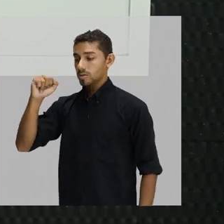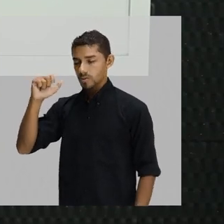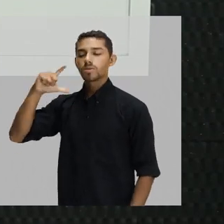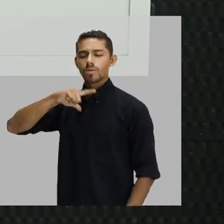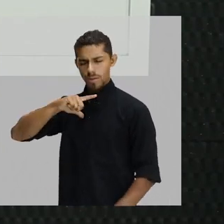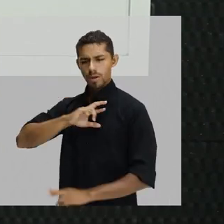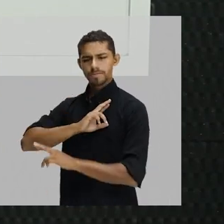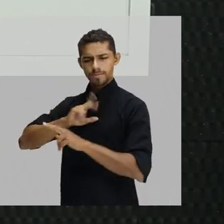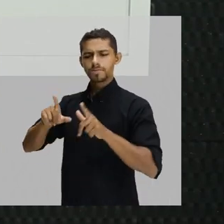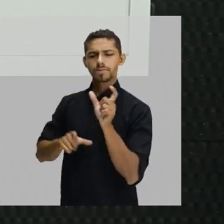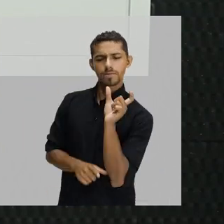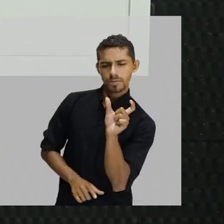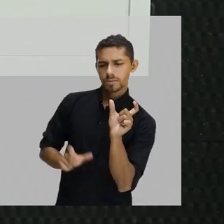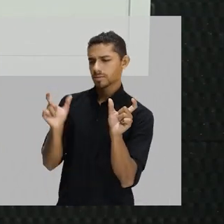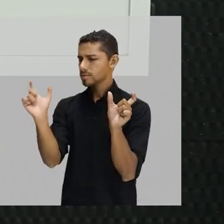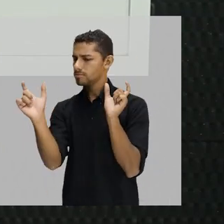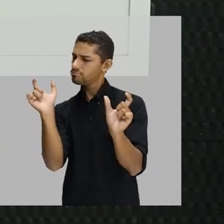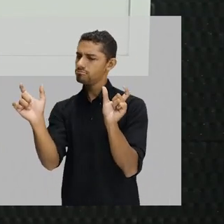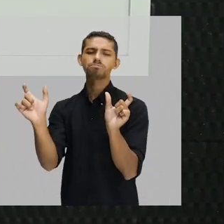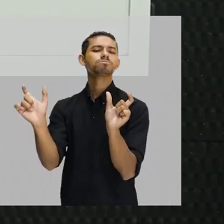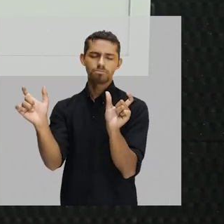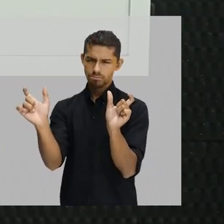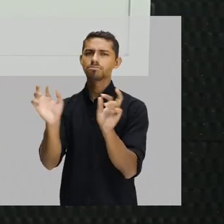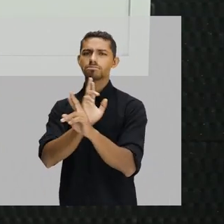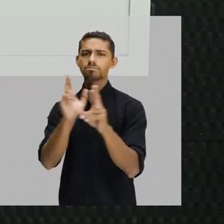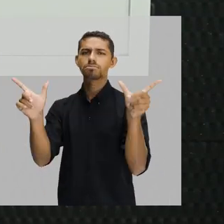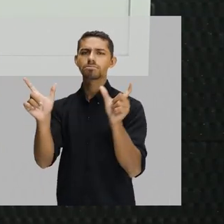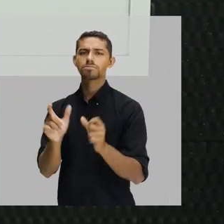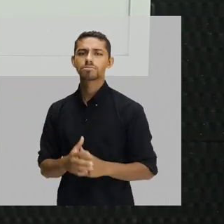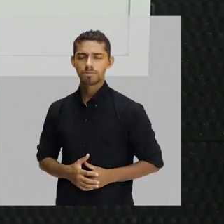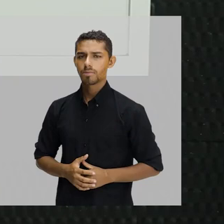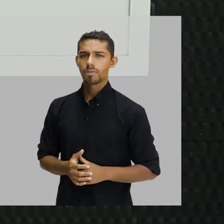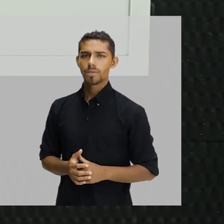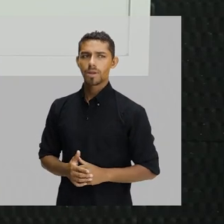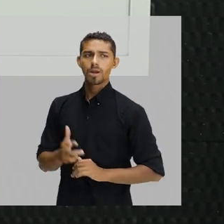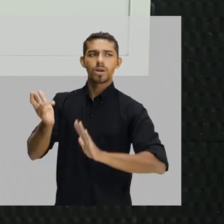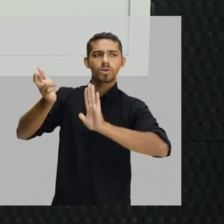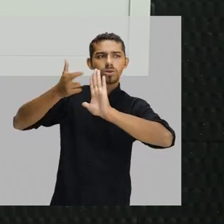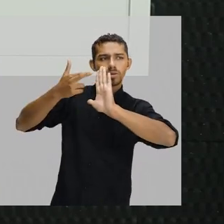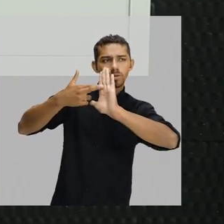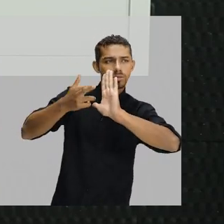Na filosofia, nós temos essa diferenciação. Aqui vai mexer muito mais com regras.